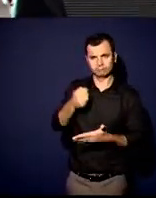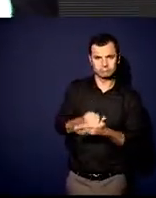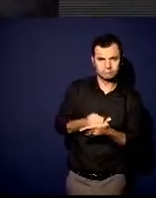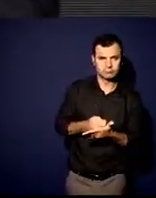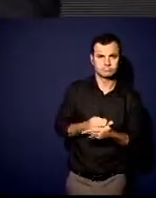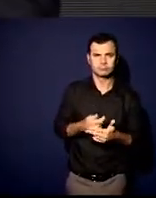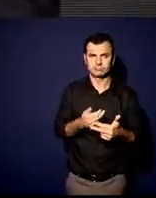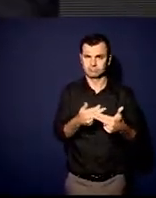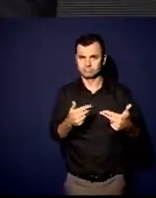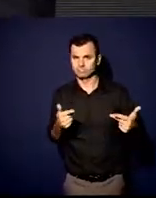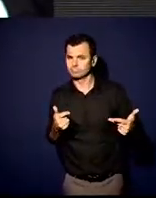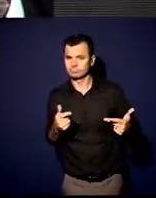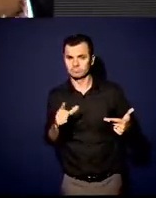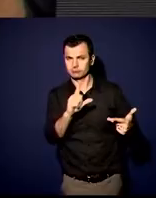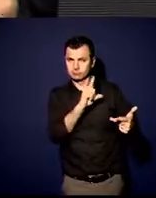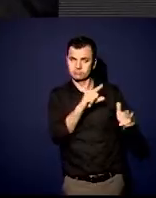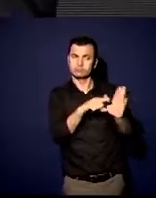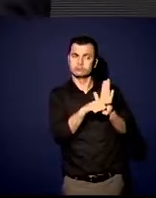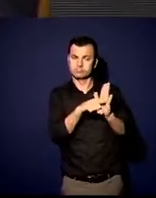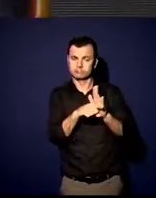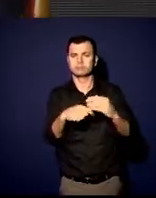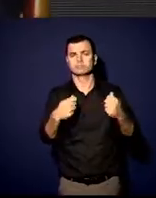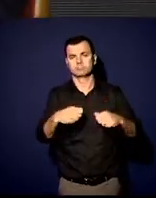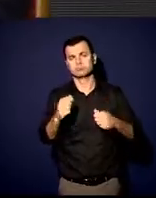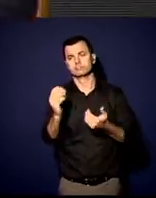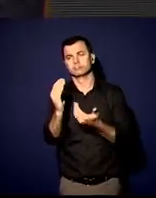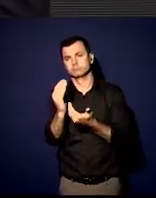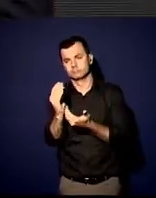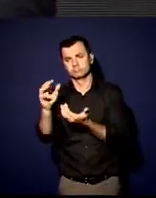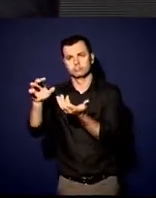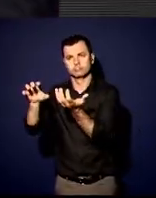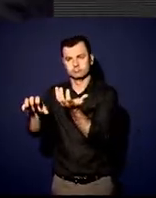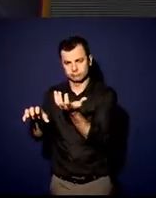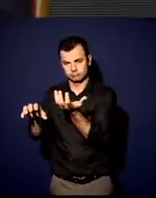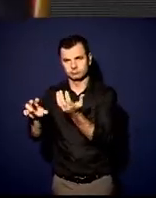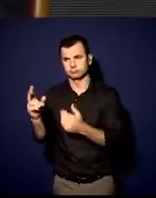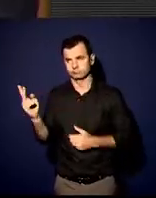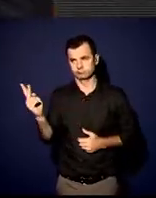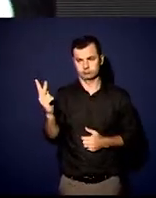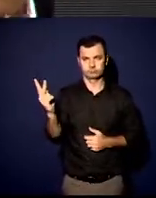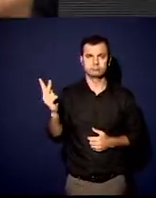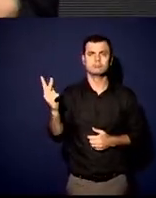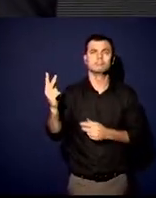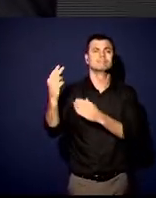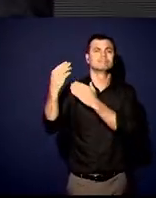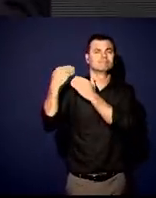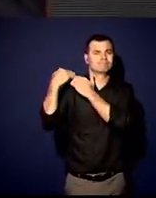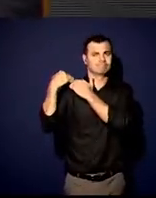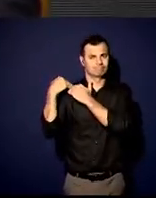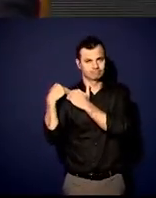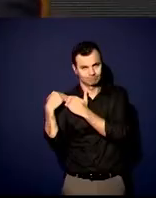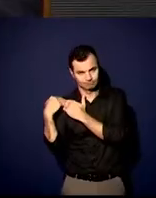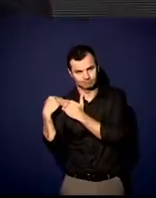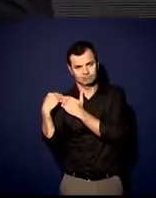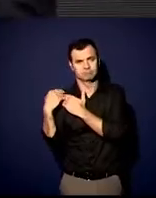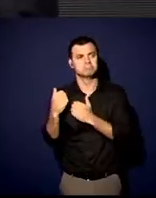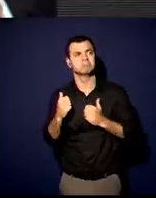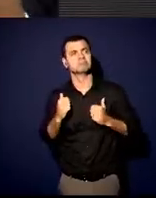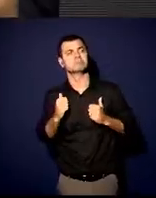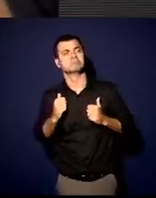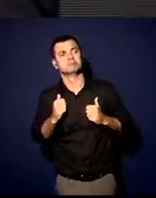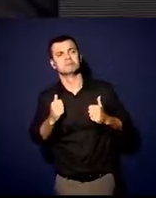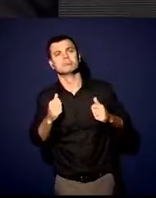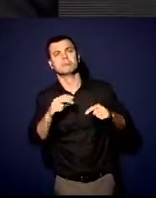elas precisam de um trato então tanto a câmara como o Senado tem muita responsabilidade nessa passividade